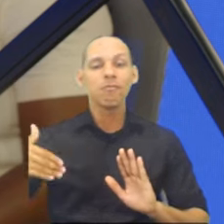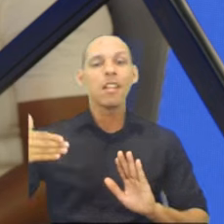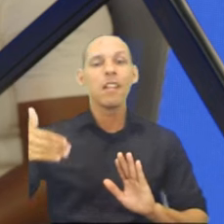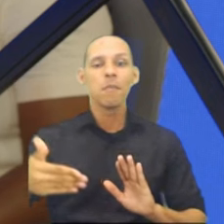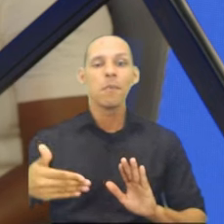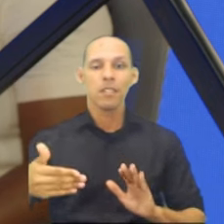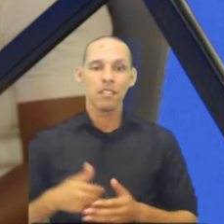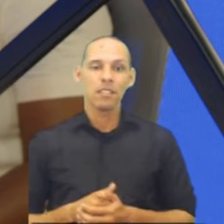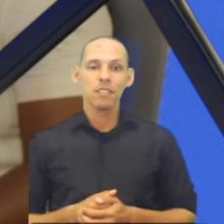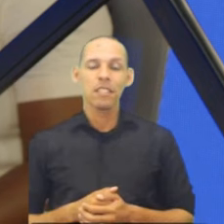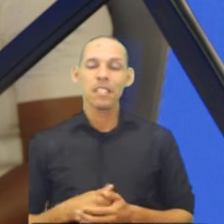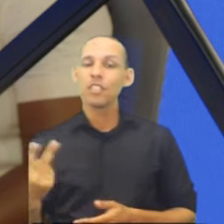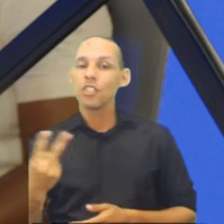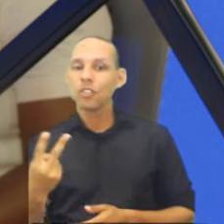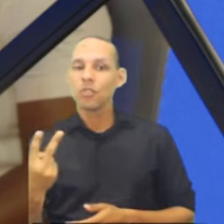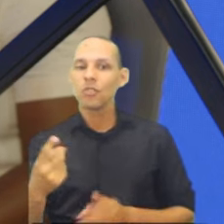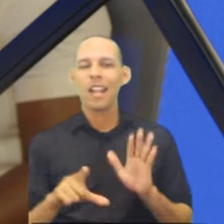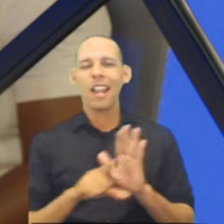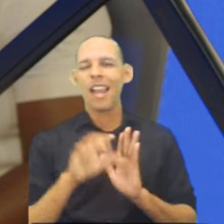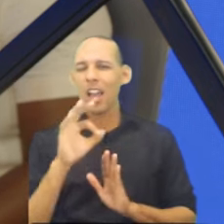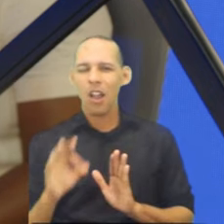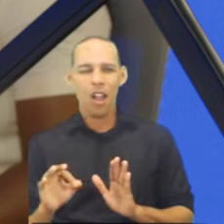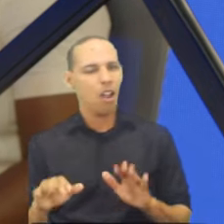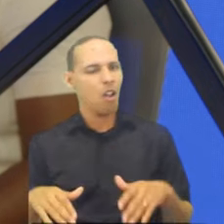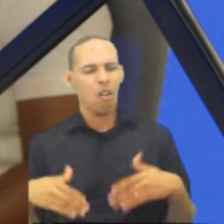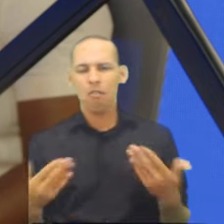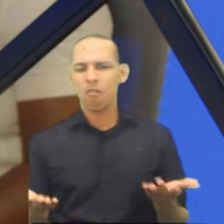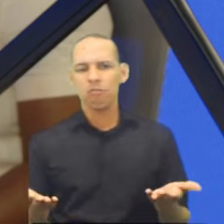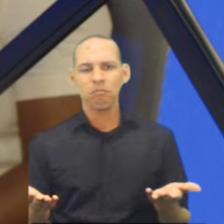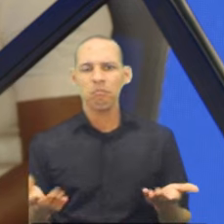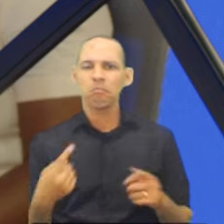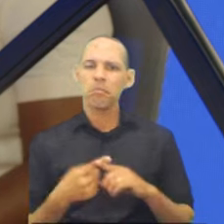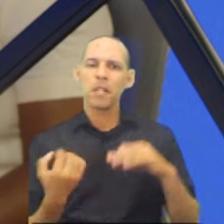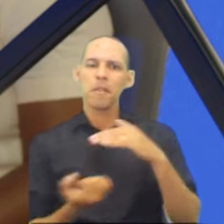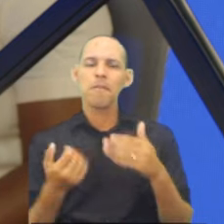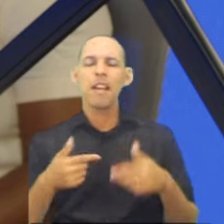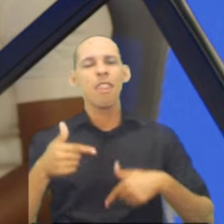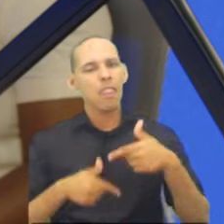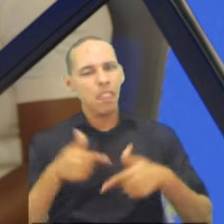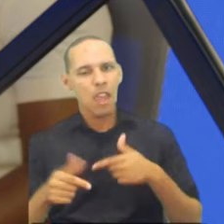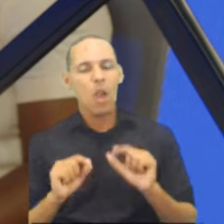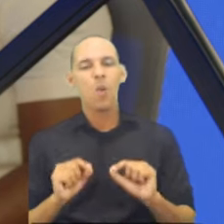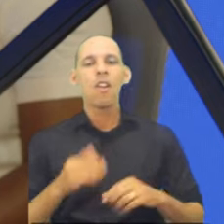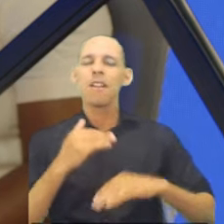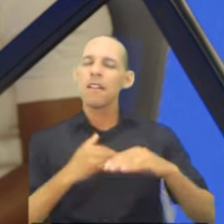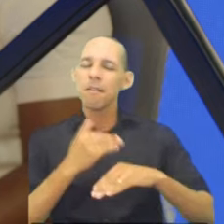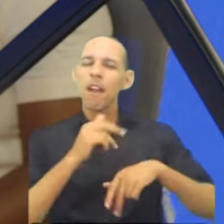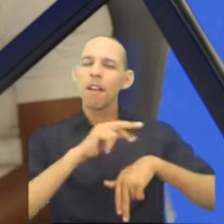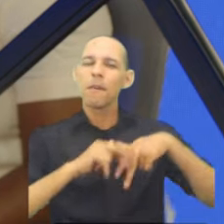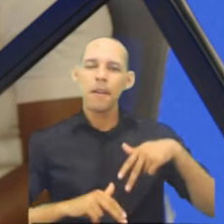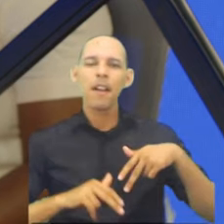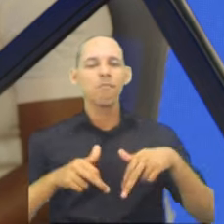mas se depois a segunda pessoa que for contratada ela for contratada ou pela lei de cotas ou porque a empresa tá trabal a